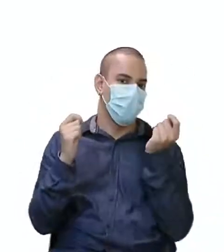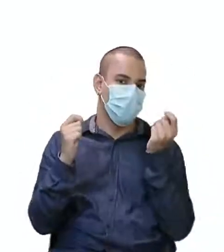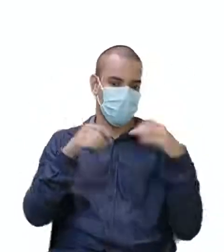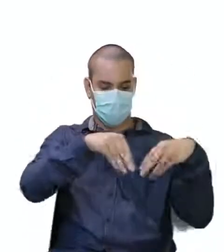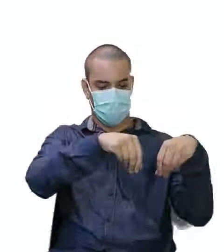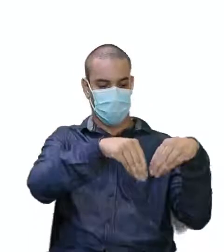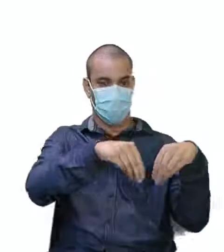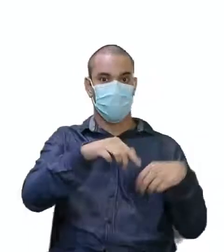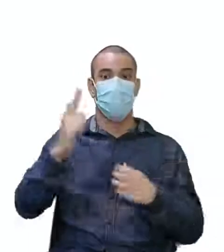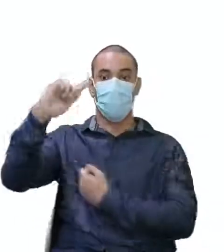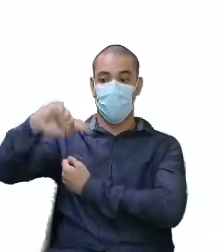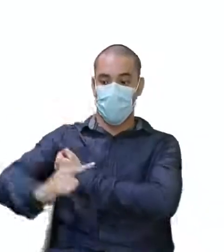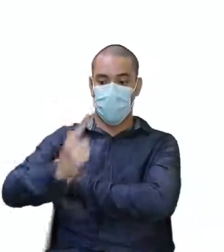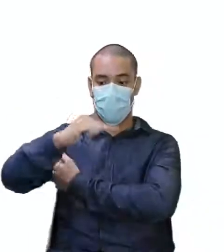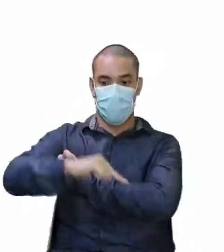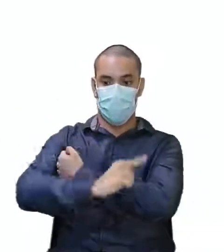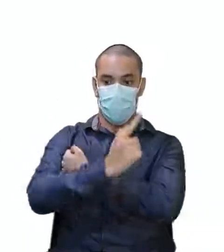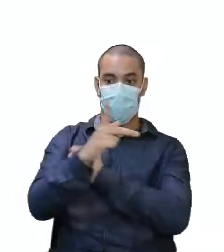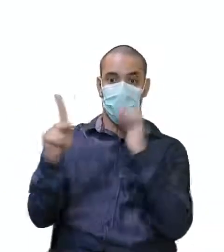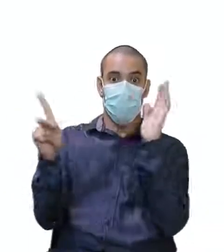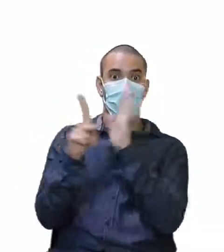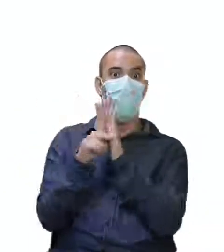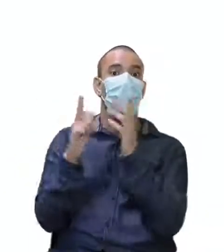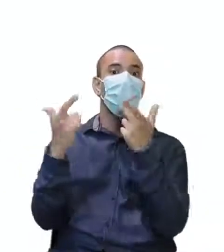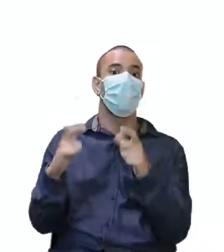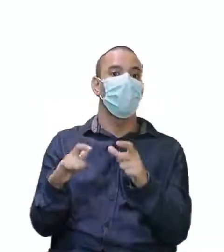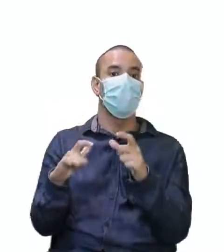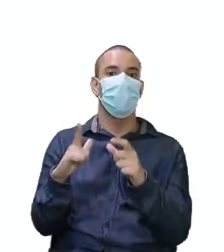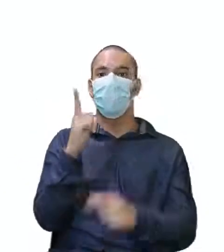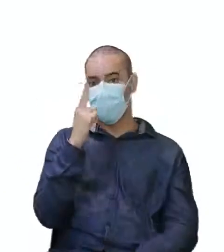aquático. Só que isso é muito abrangente, tá bom?